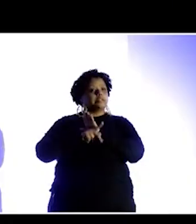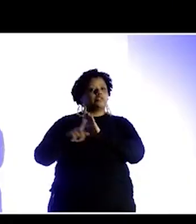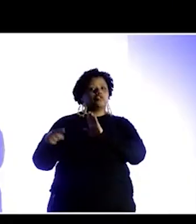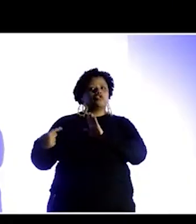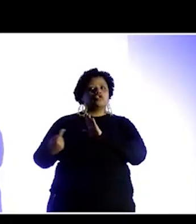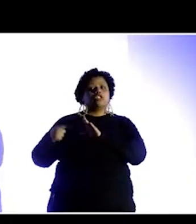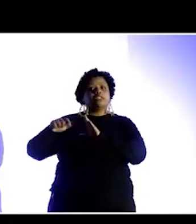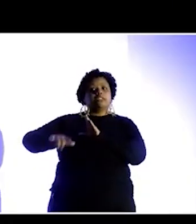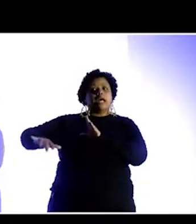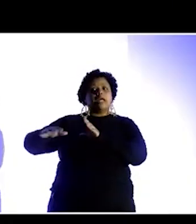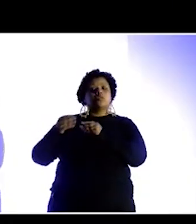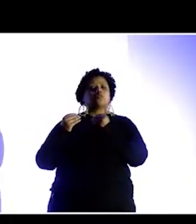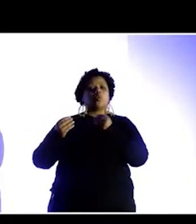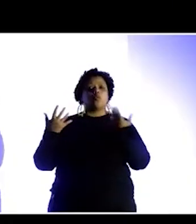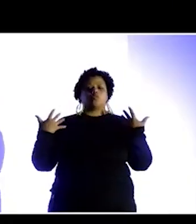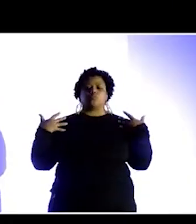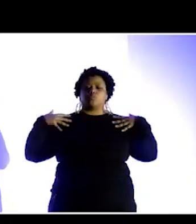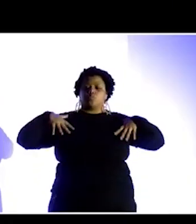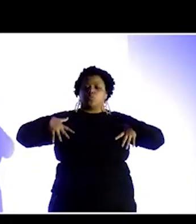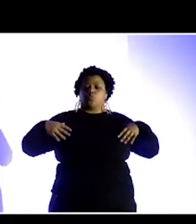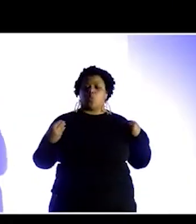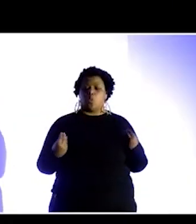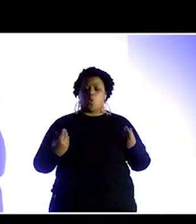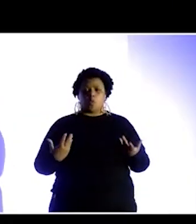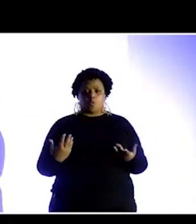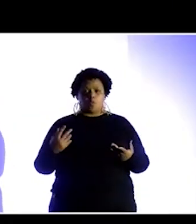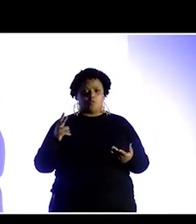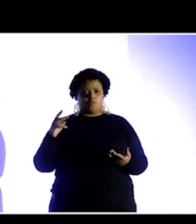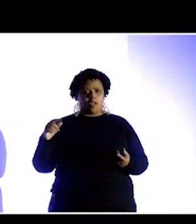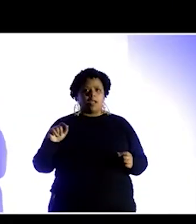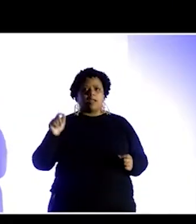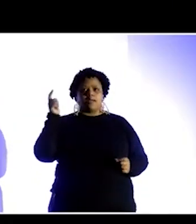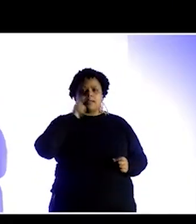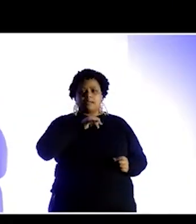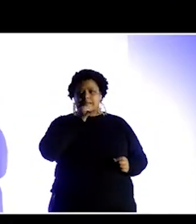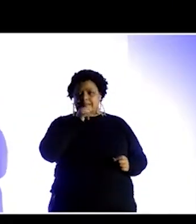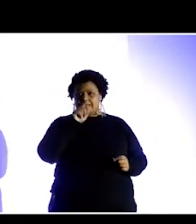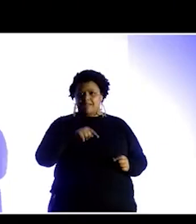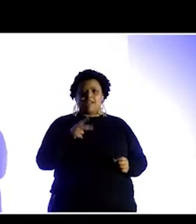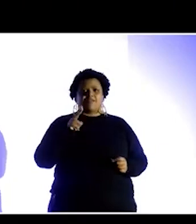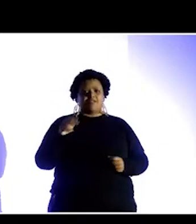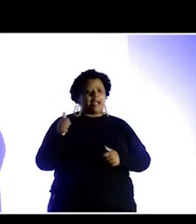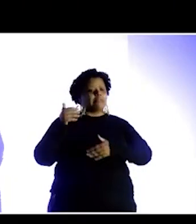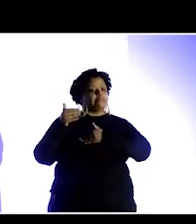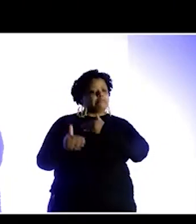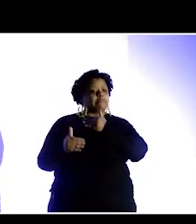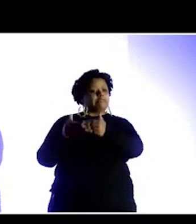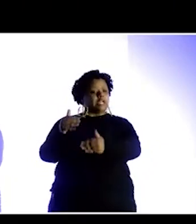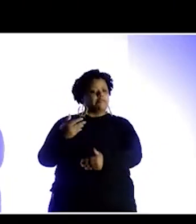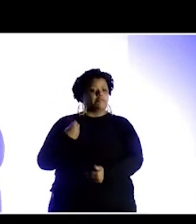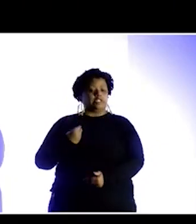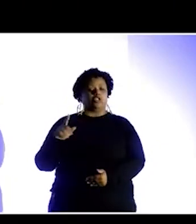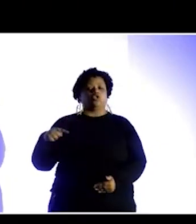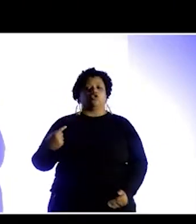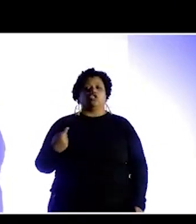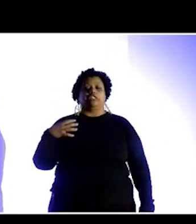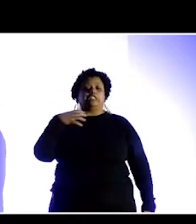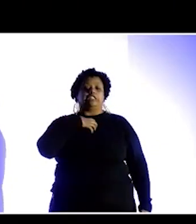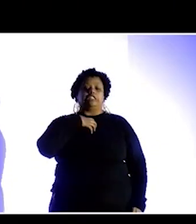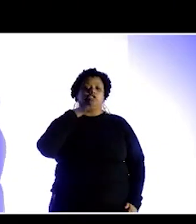nossas águas, como é que a gente incorpora essa realidade que já vem que a gente já vem vivenciando e sentindo na pele.